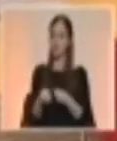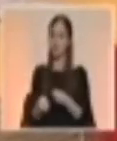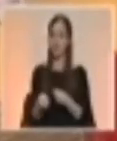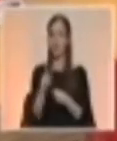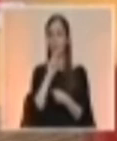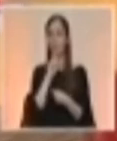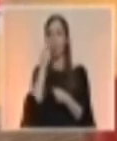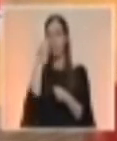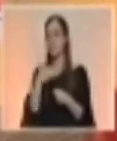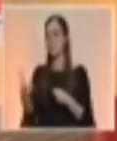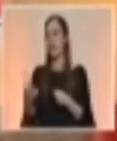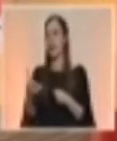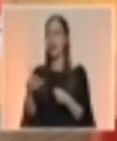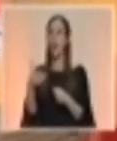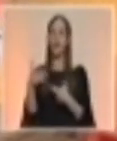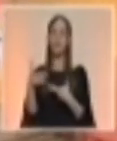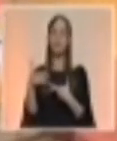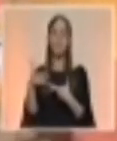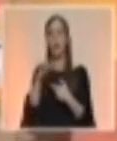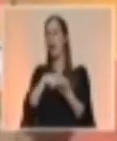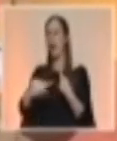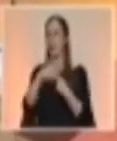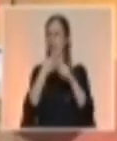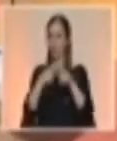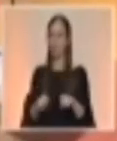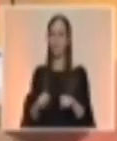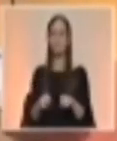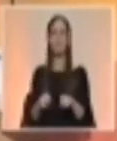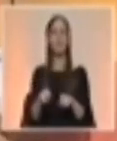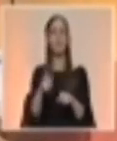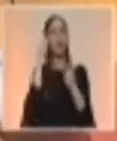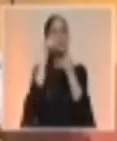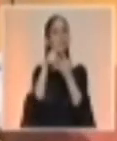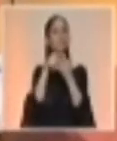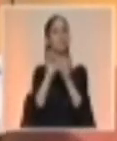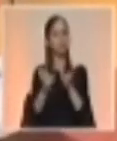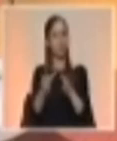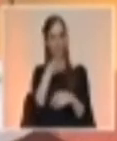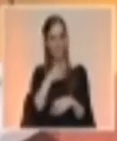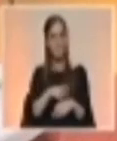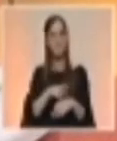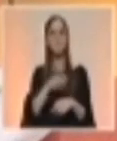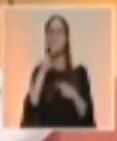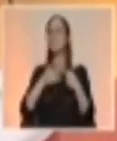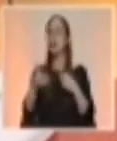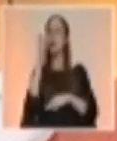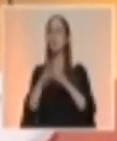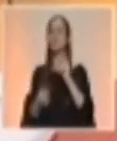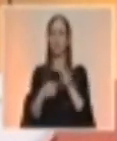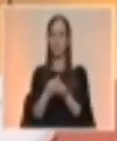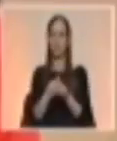uma semana fora, num ambiente completamente diferente. Já me disse a quem é que isto se dirige e agora diga-me o que é que vai acontecer durante esta exatamente, semana. Exatamente, portanto, só